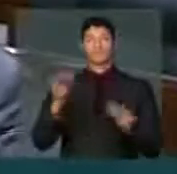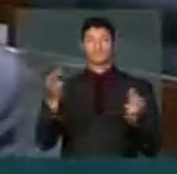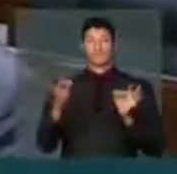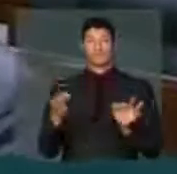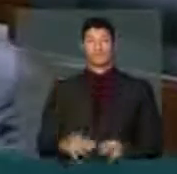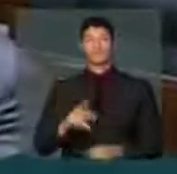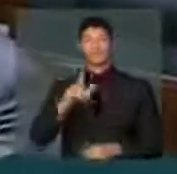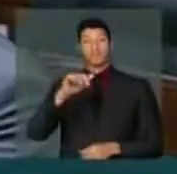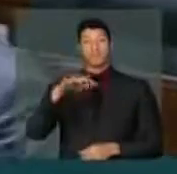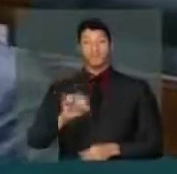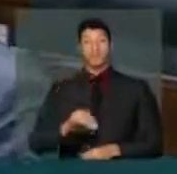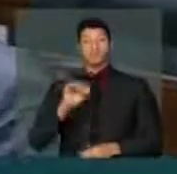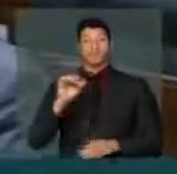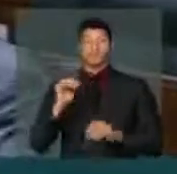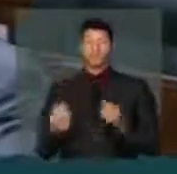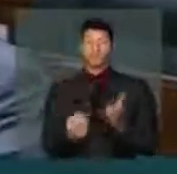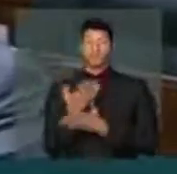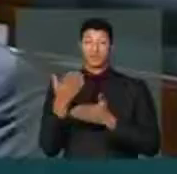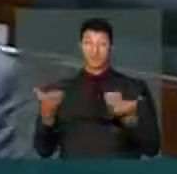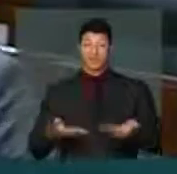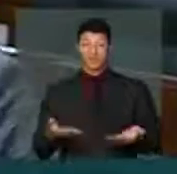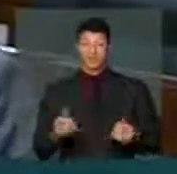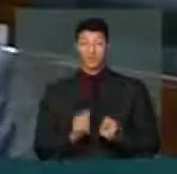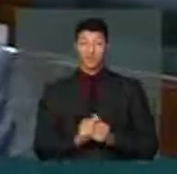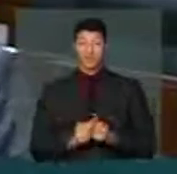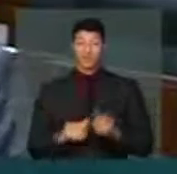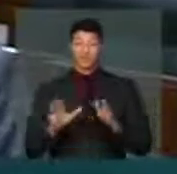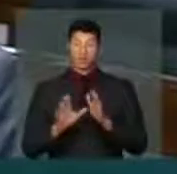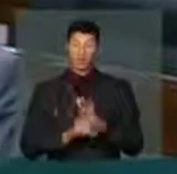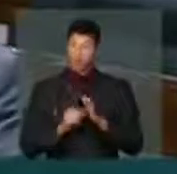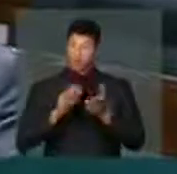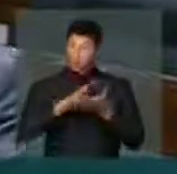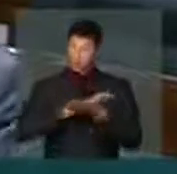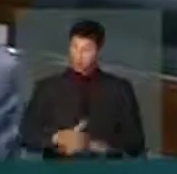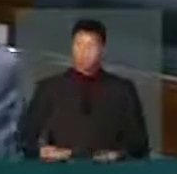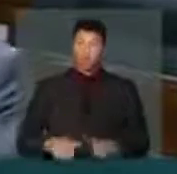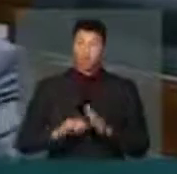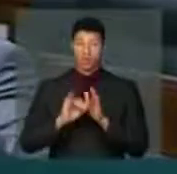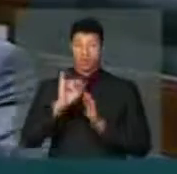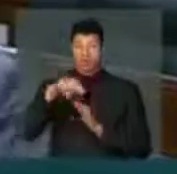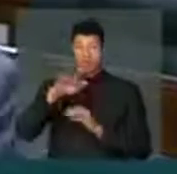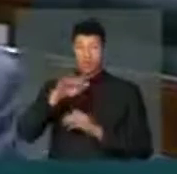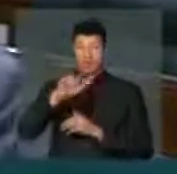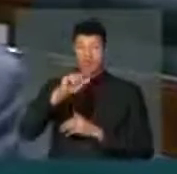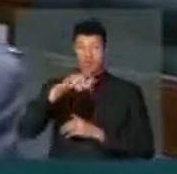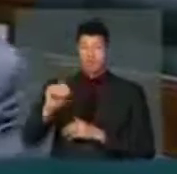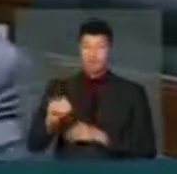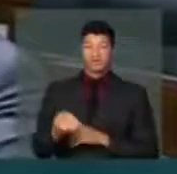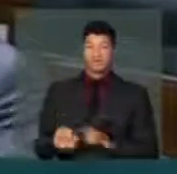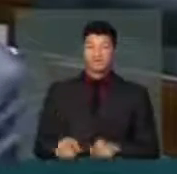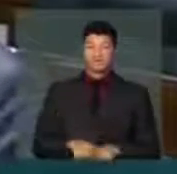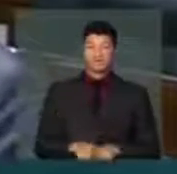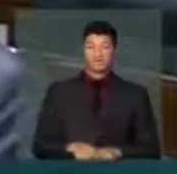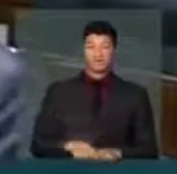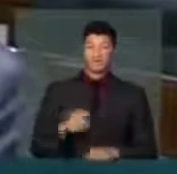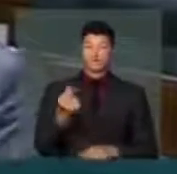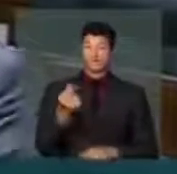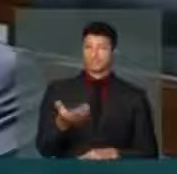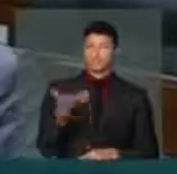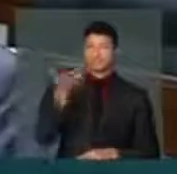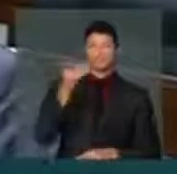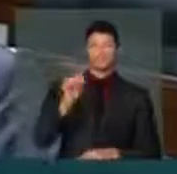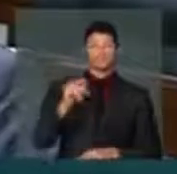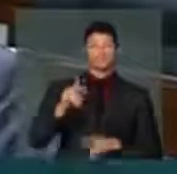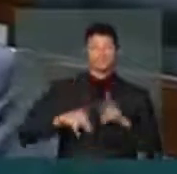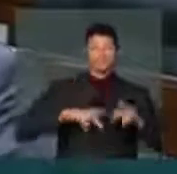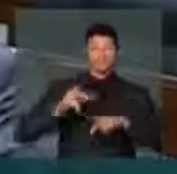perfeito plano que foi executado de combate à inflação. A palavra caristia, preço